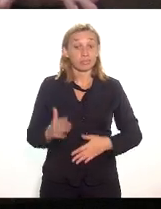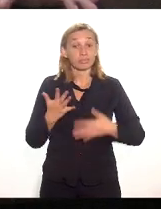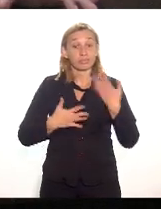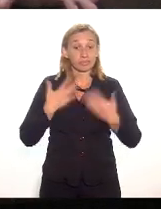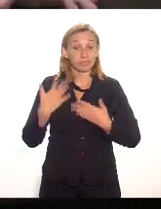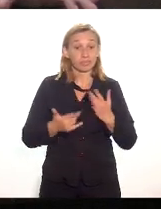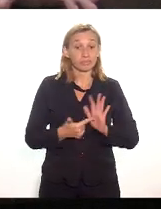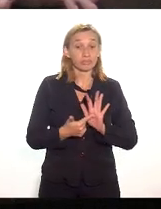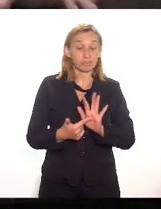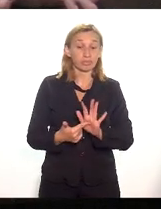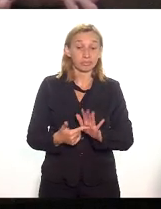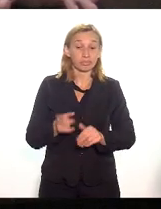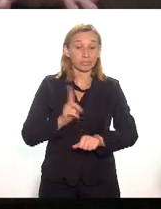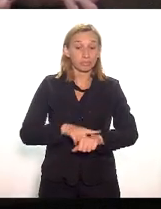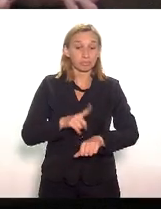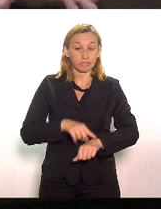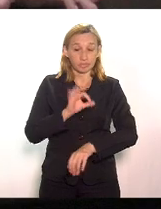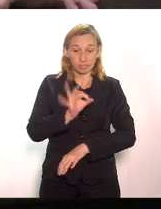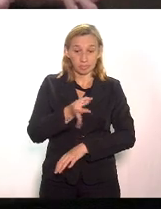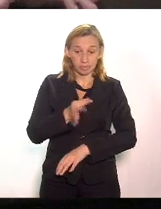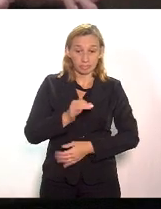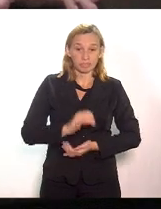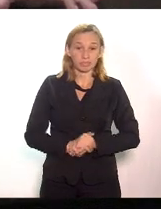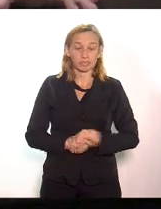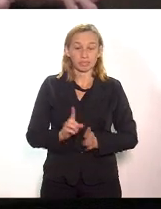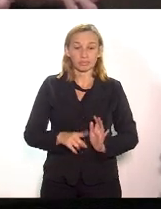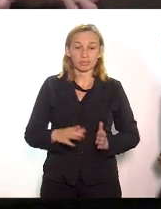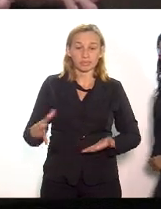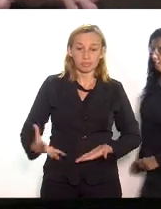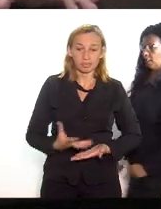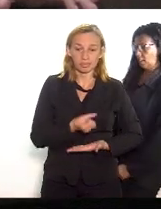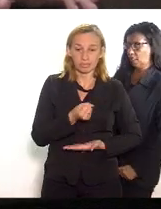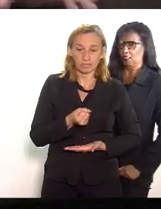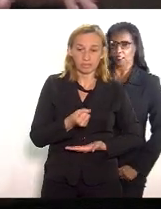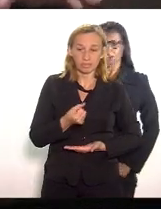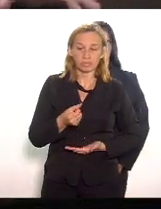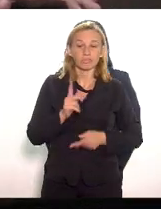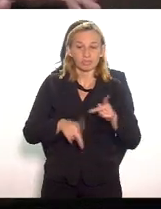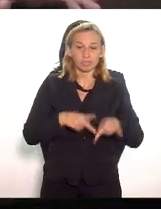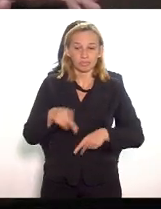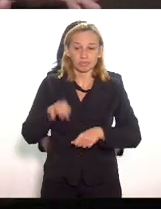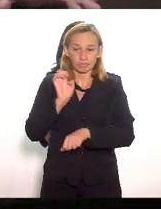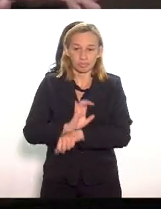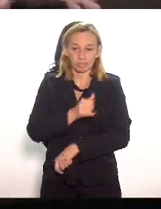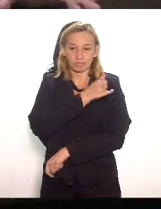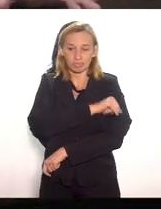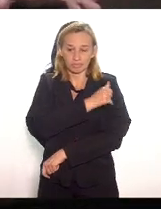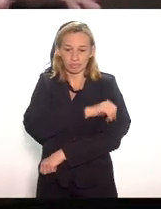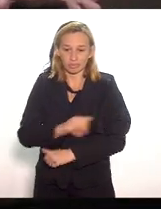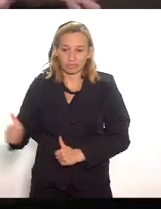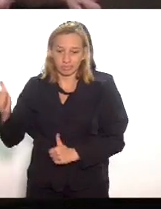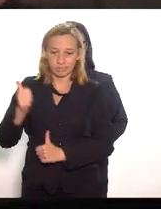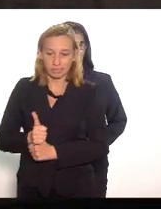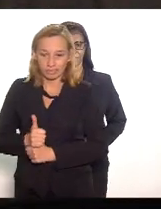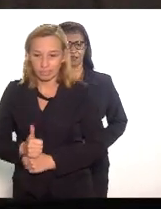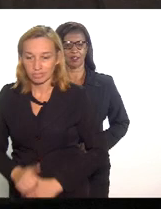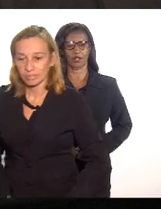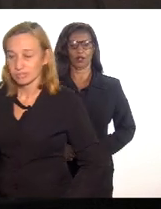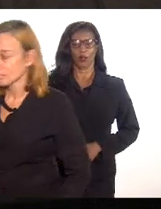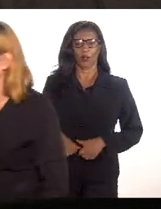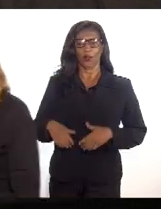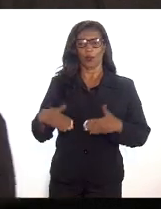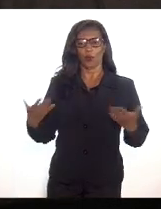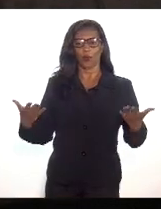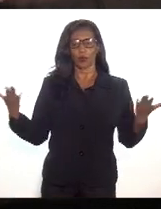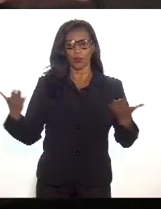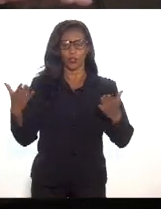em boa hora, num bom momento, para tentar resgatar a dignidade do povo do Estado do Rio de Janeiro. Então, quando hoje entra no